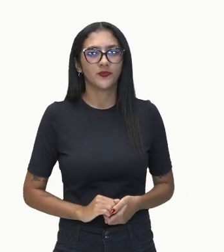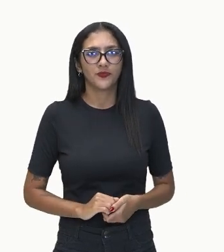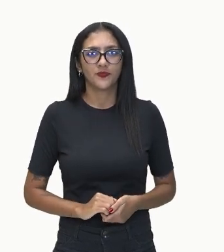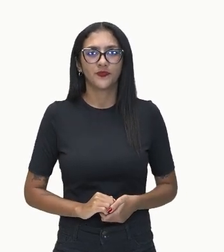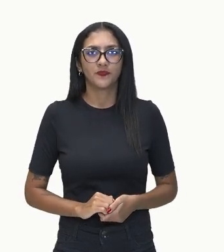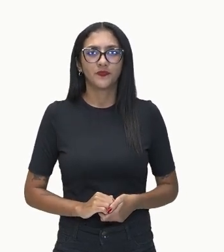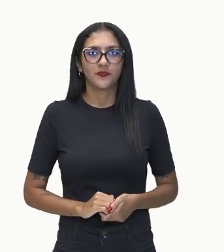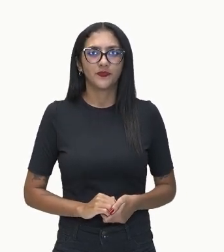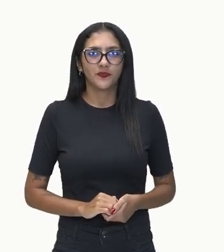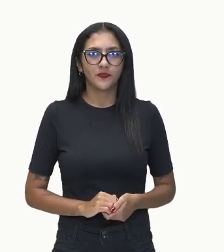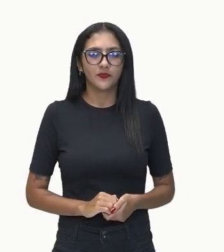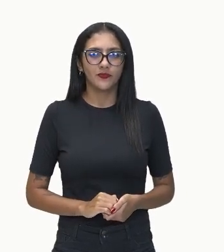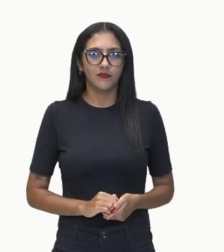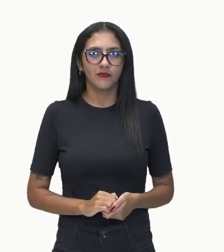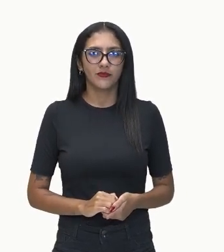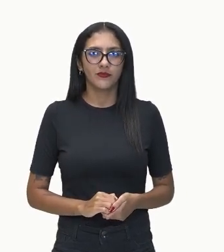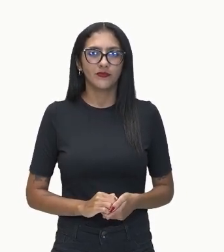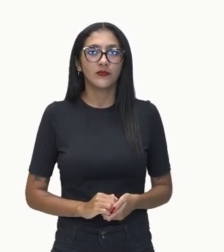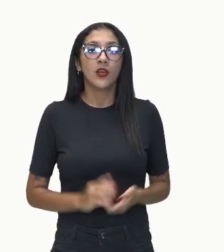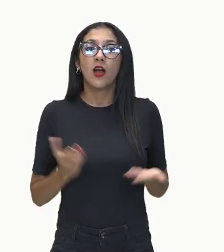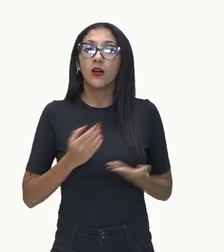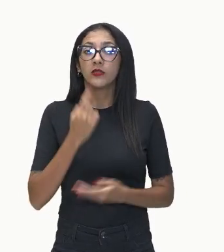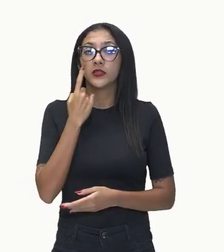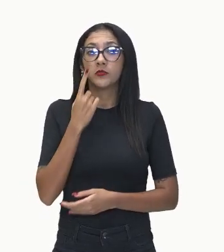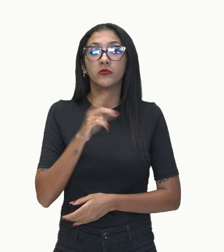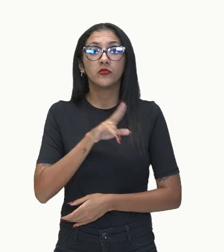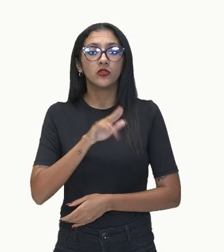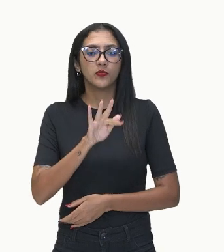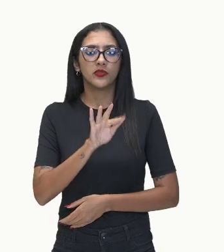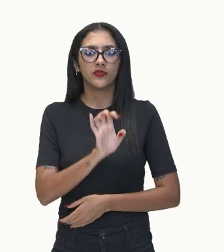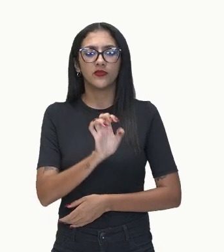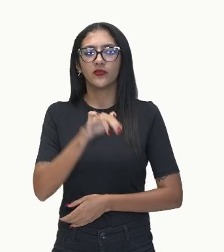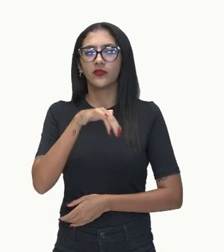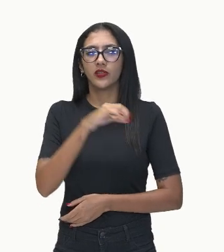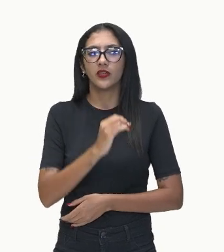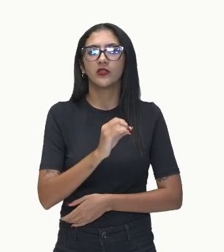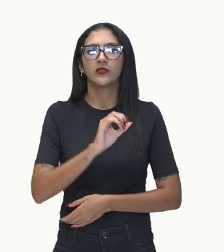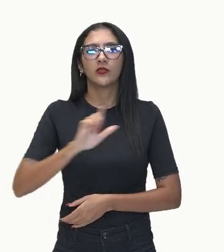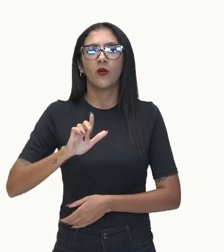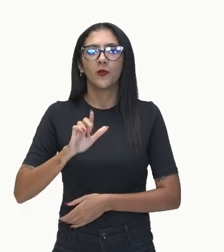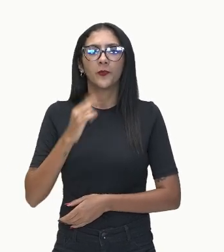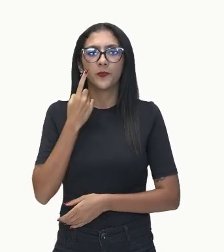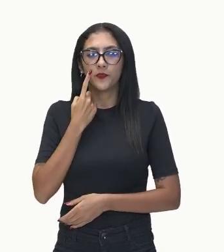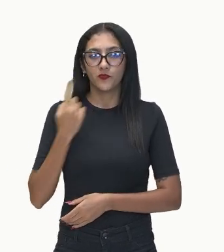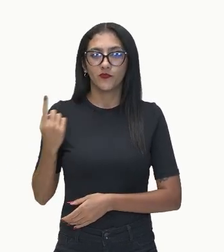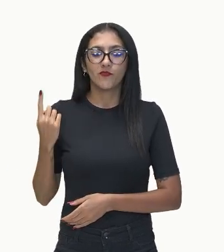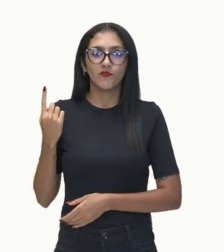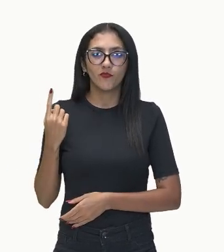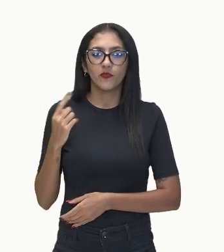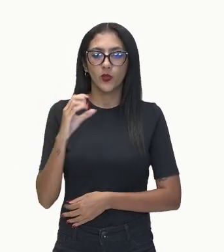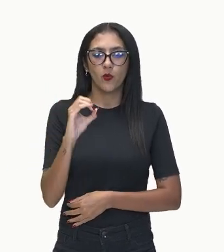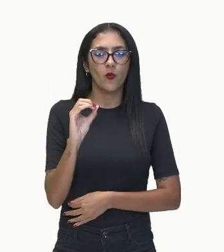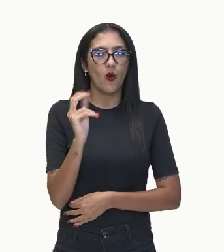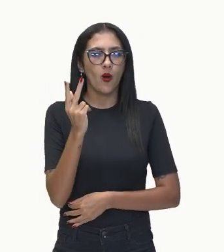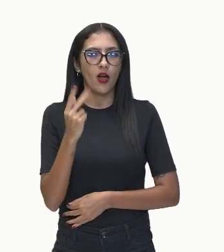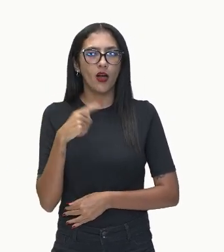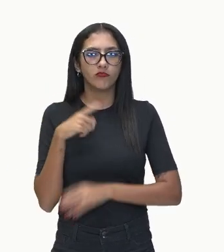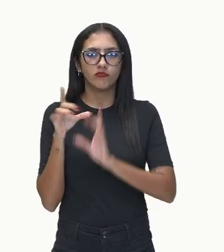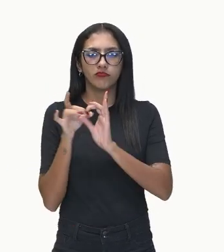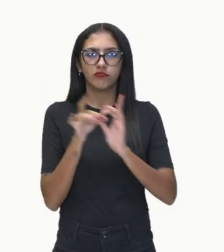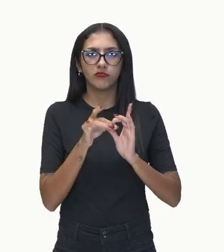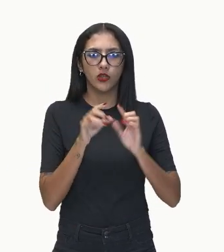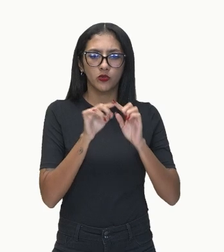E agora nós vamos falar sobre os fenóis. Esse daqui é o fenol comum, que a hidroxila está ligada diretamente ao